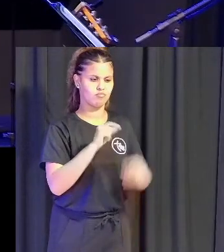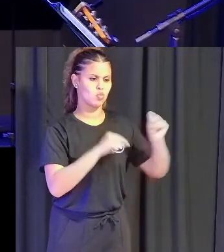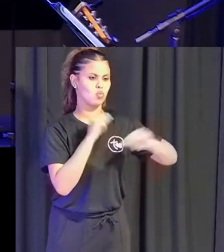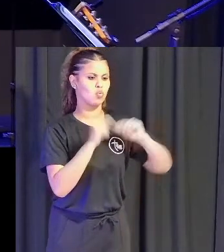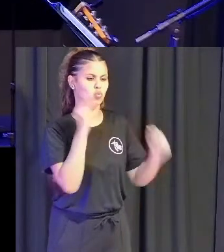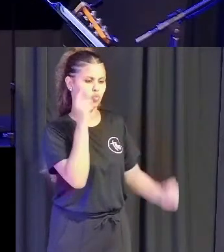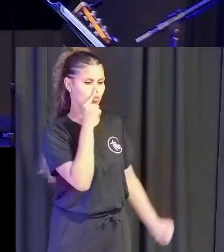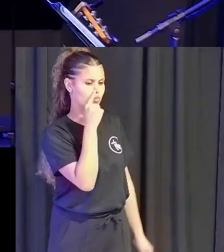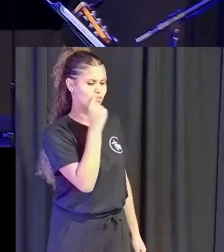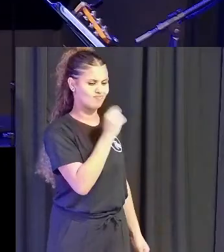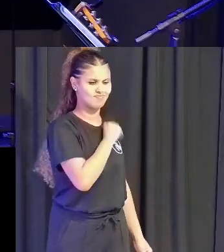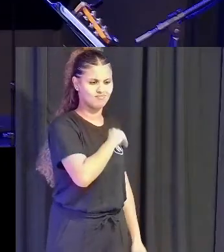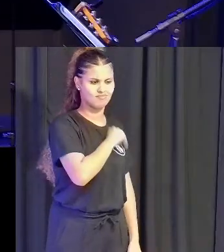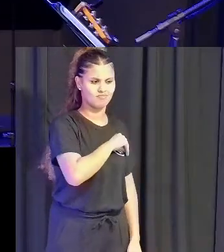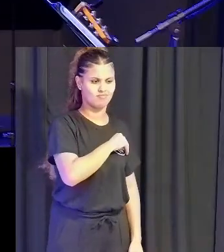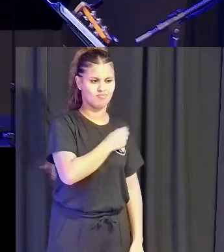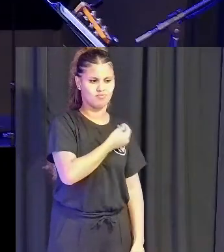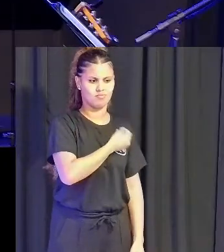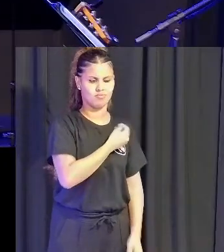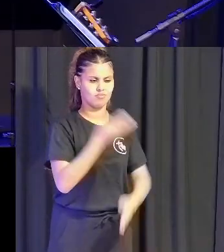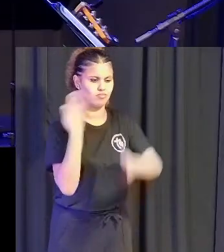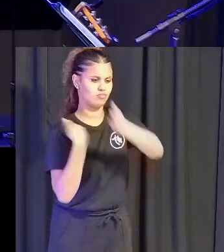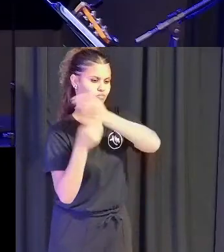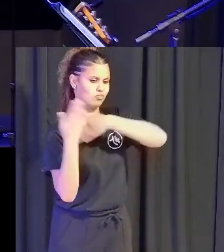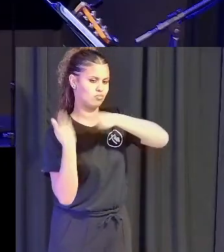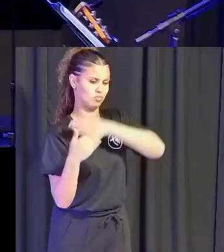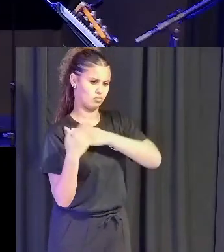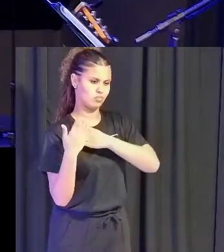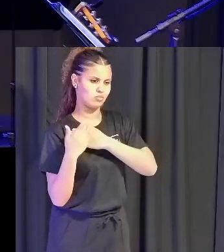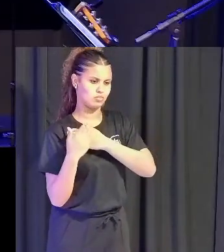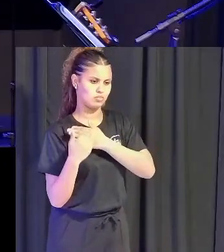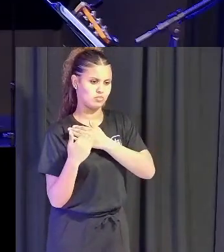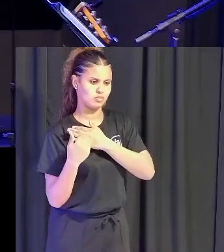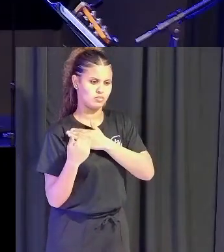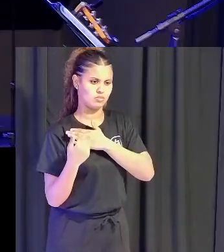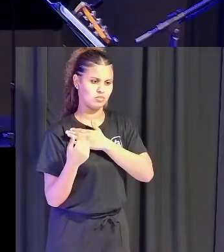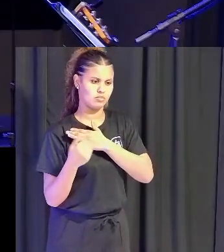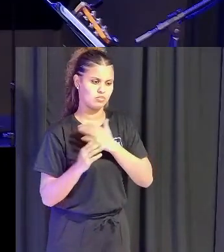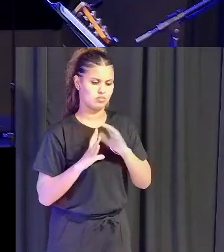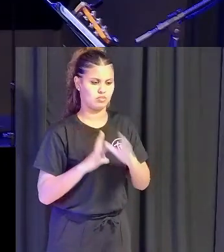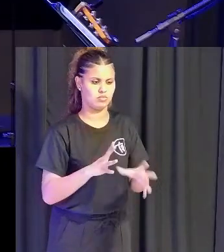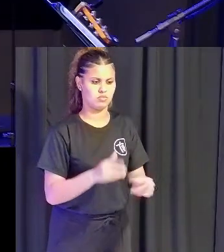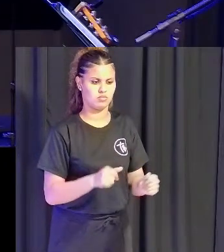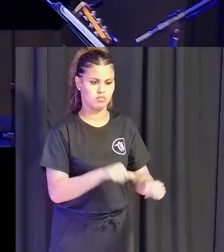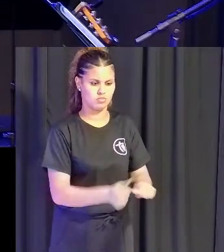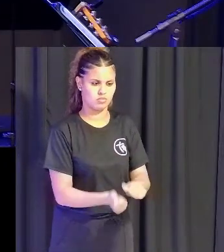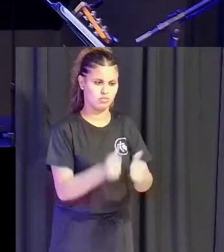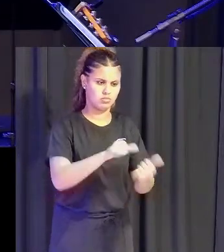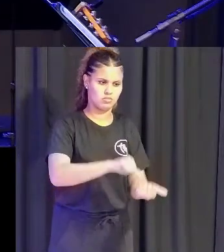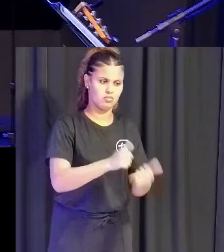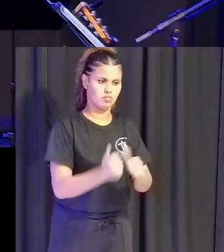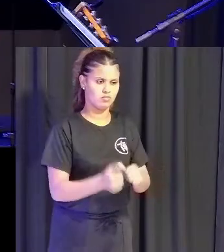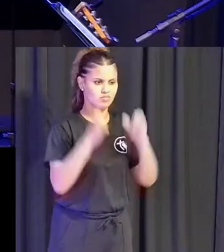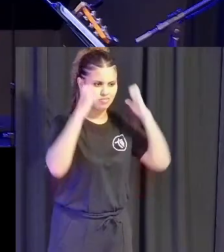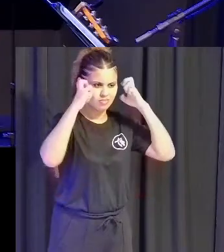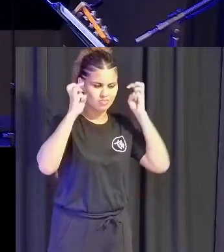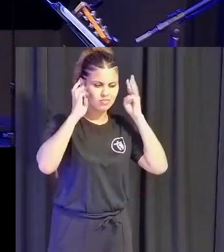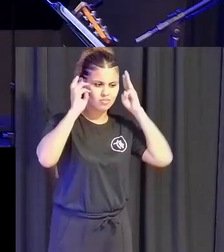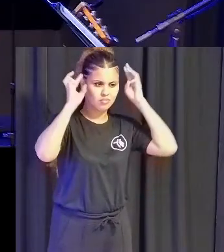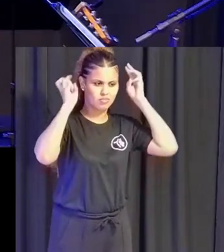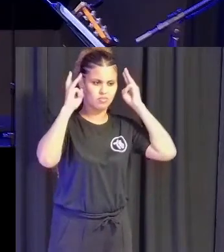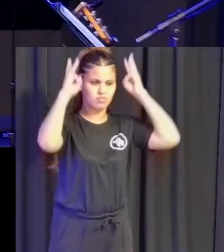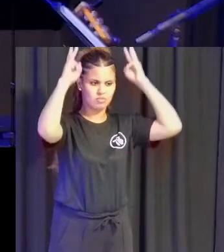pelo mar, e todos foram batizados em Moisés, na nuvem e no mar, e